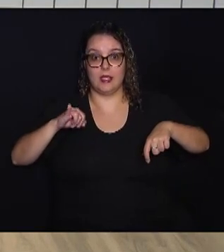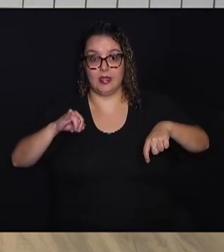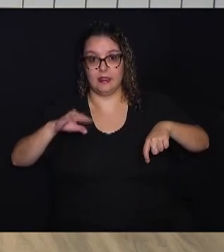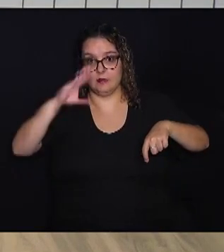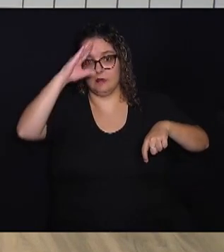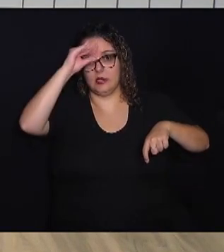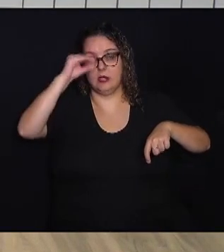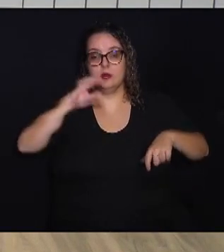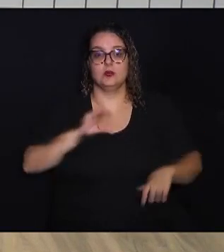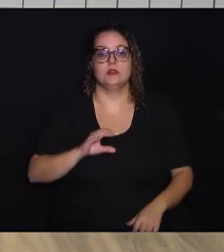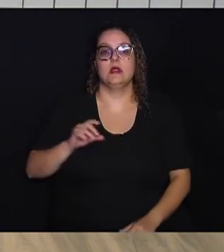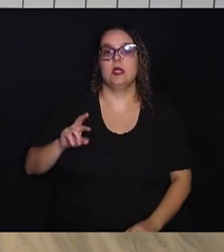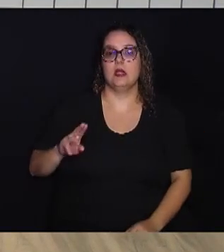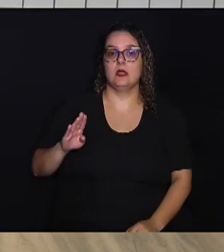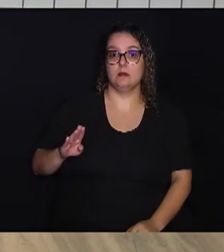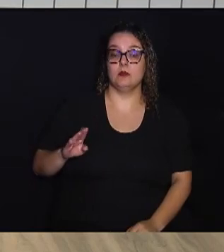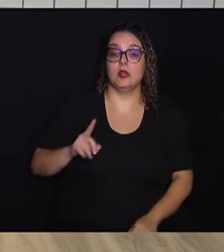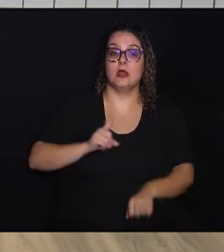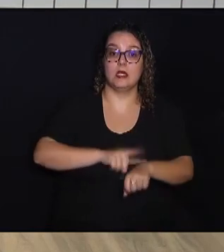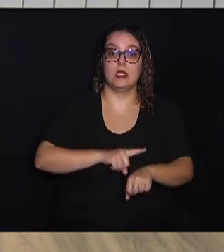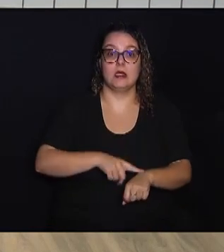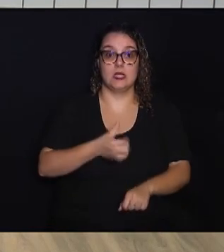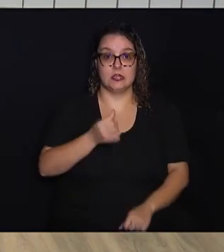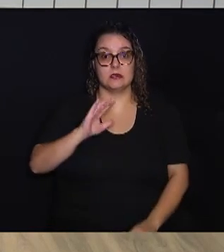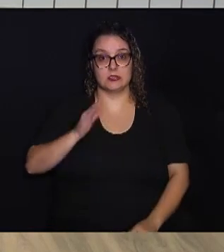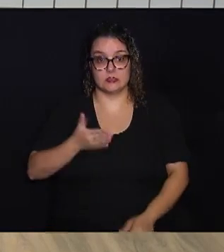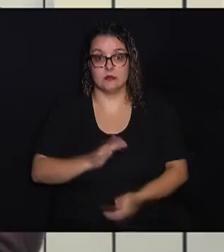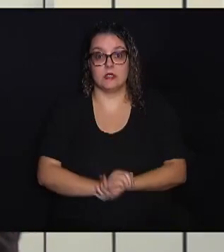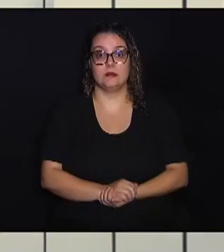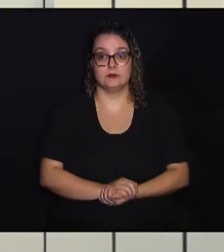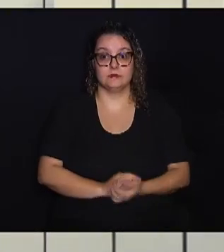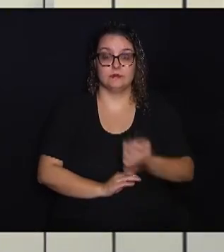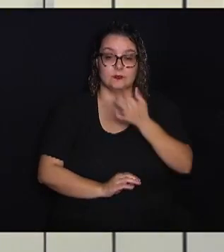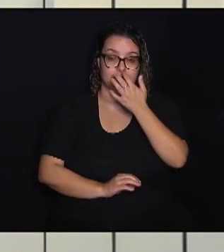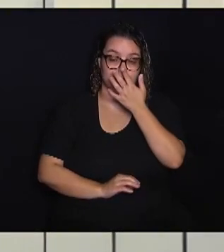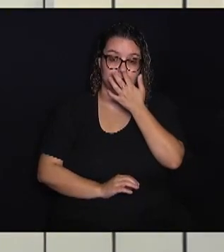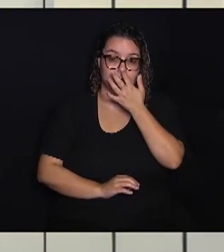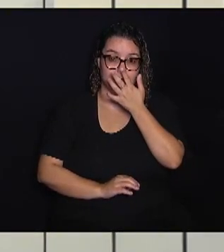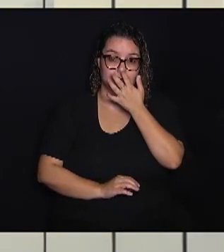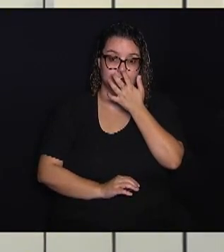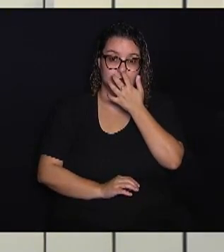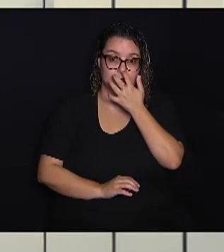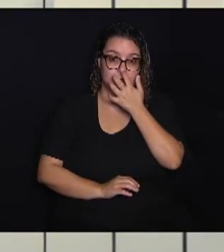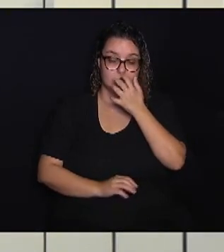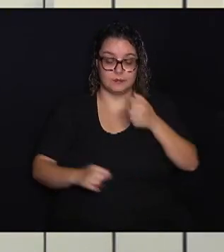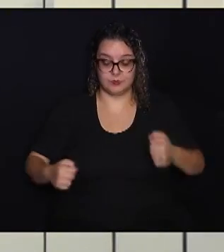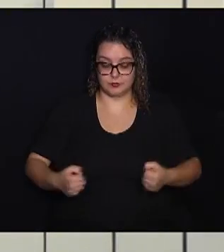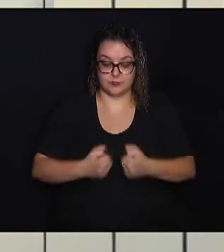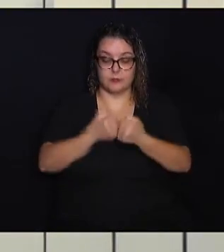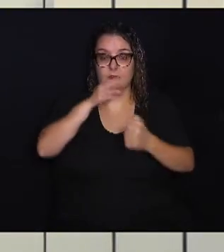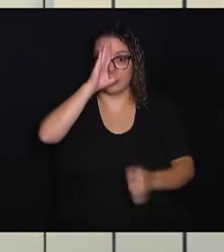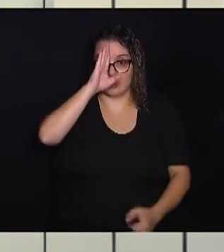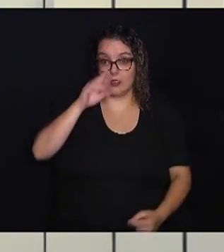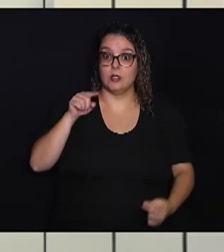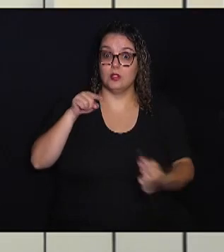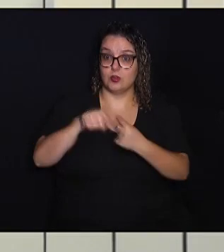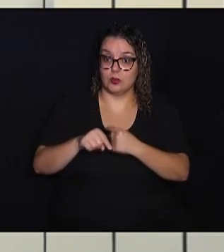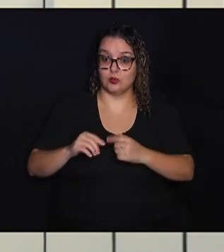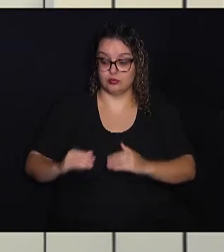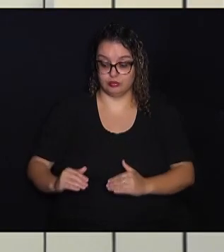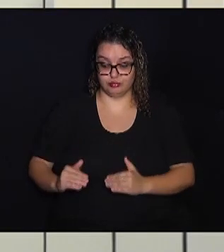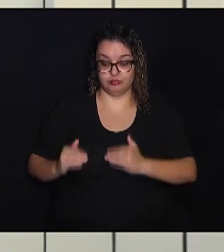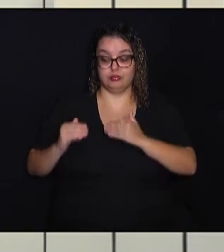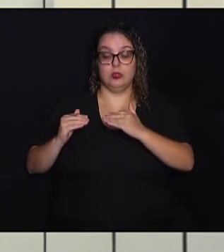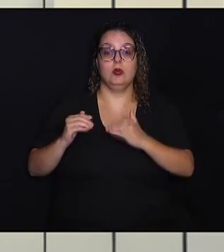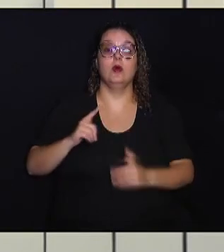CRB. O jogo vai ser às 6h30 da noite. E em um duelo direto contra o rebaixamento, o